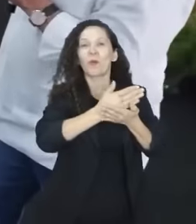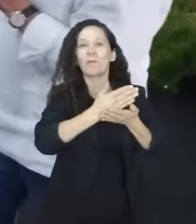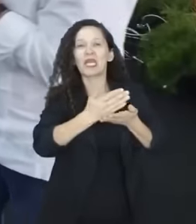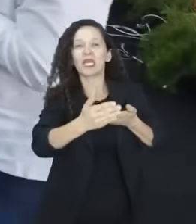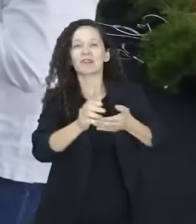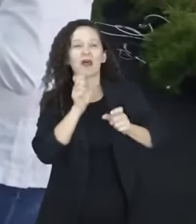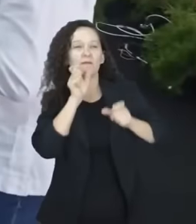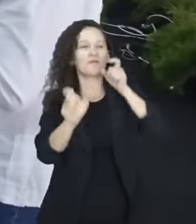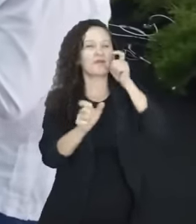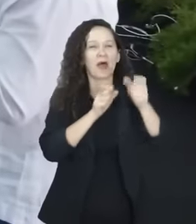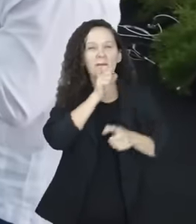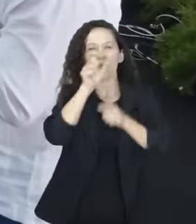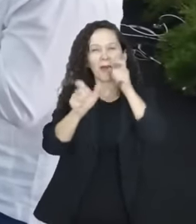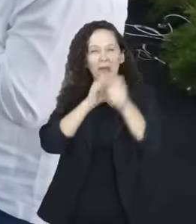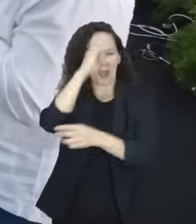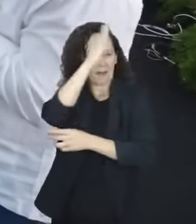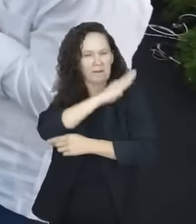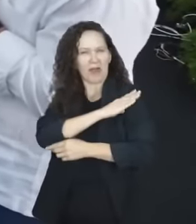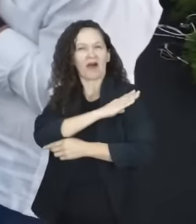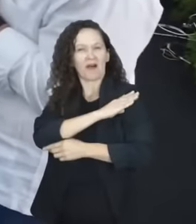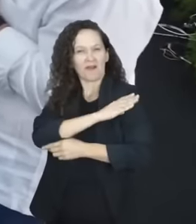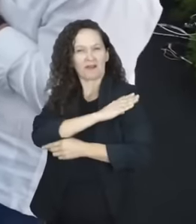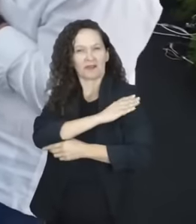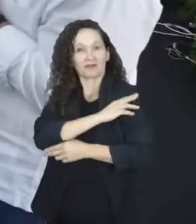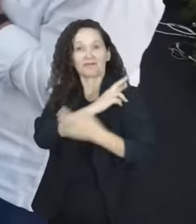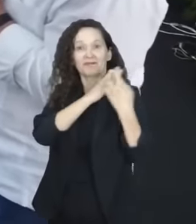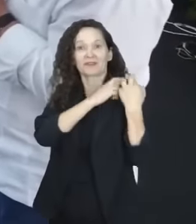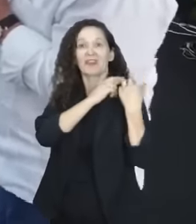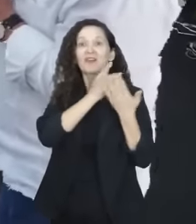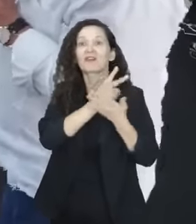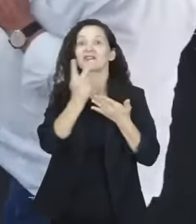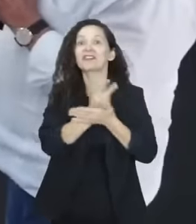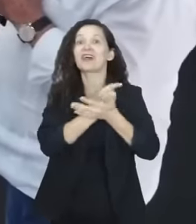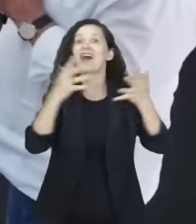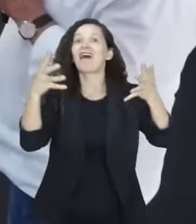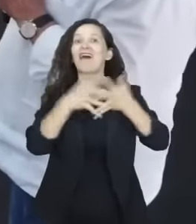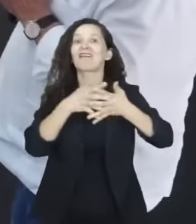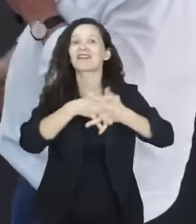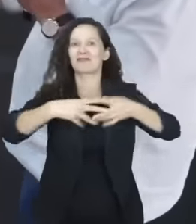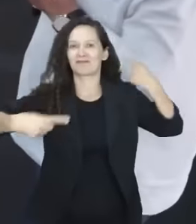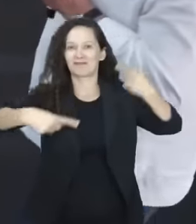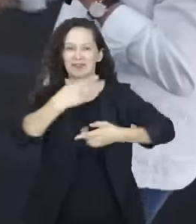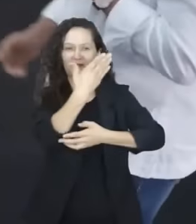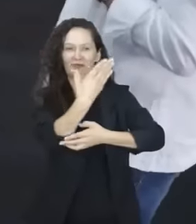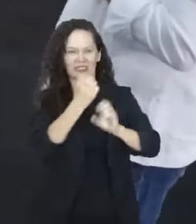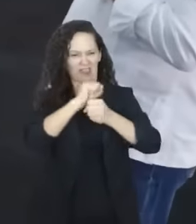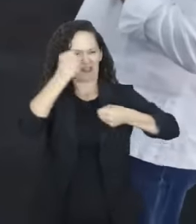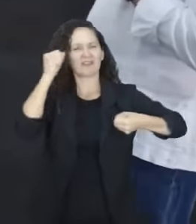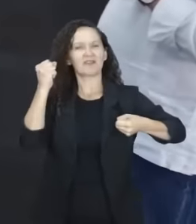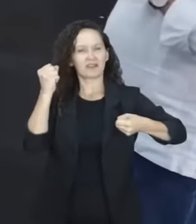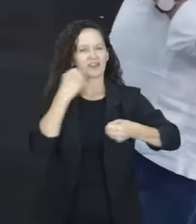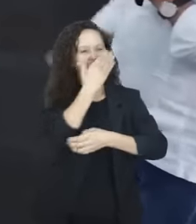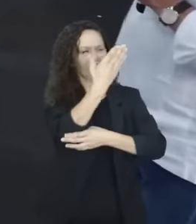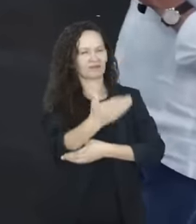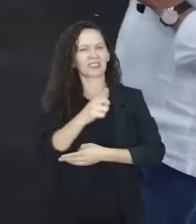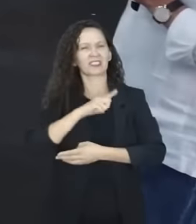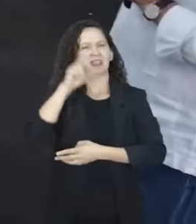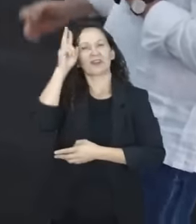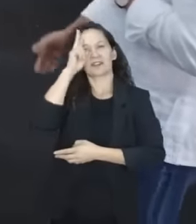criador e isso atrapalha a política. Você é grande, você tem história, você